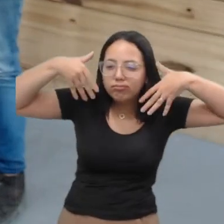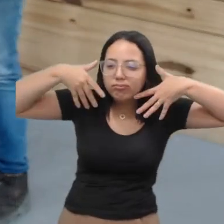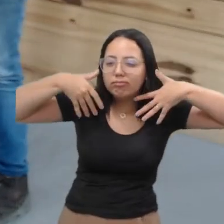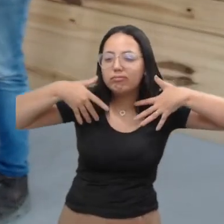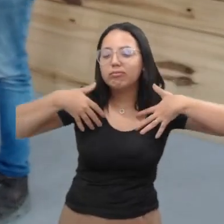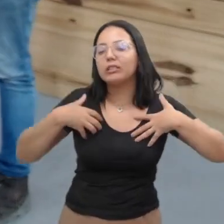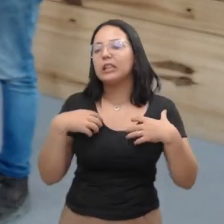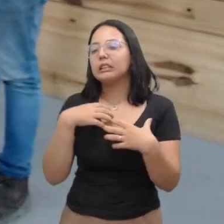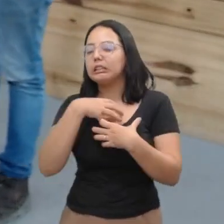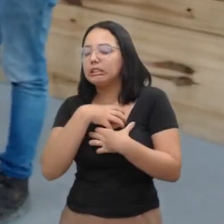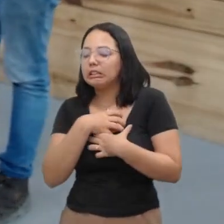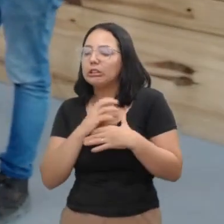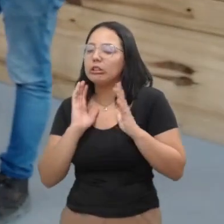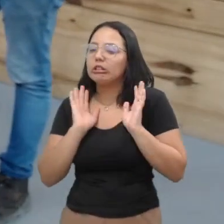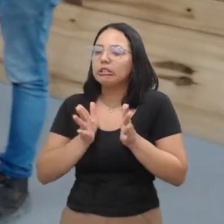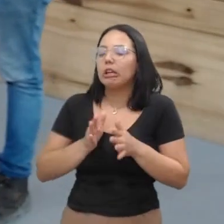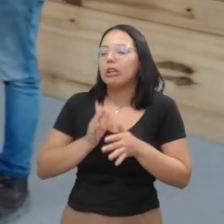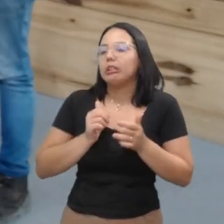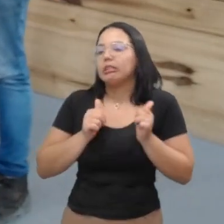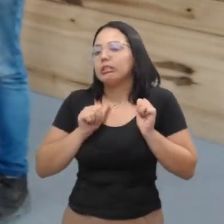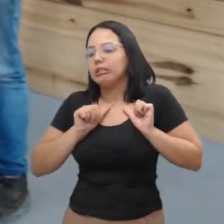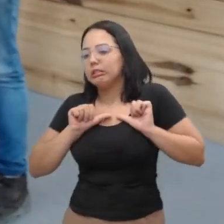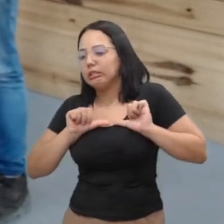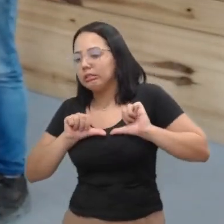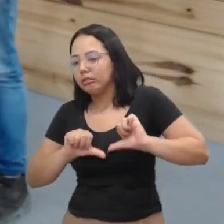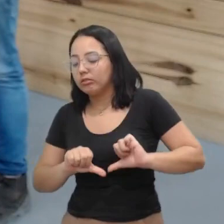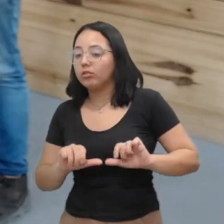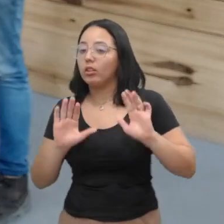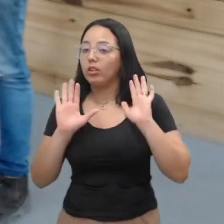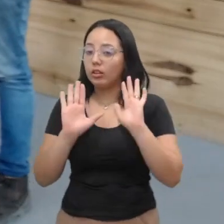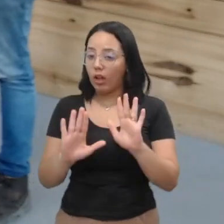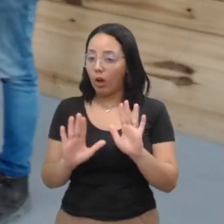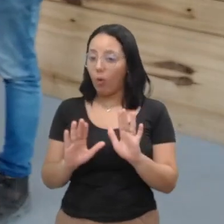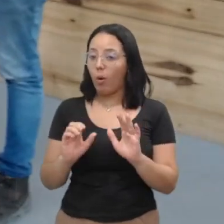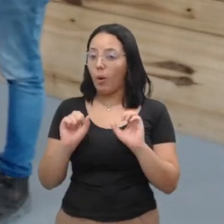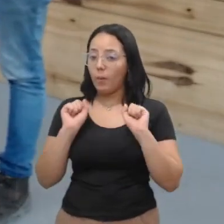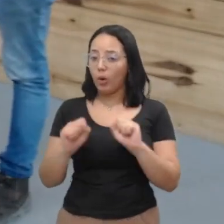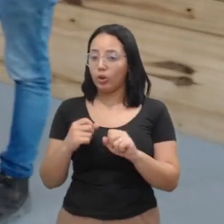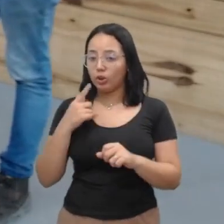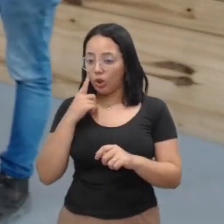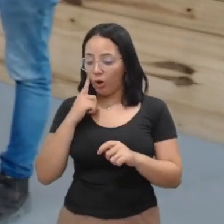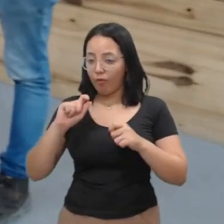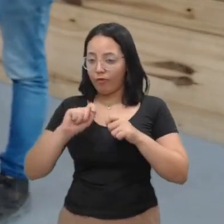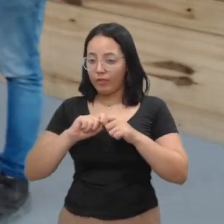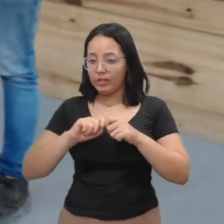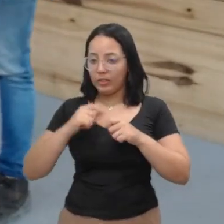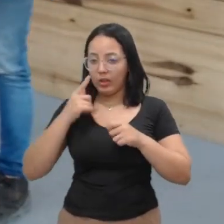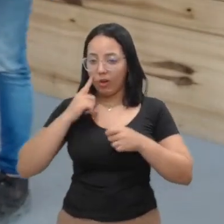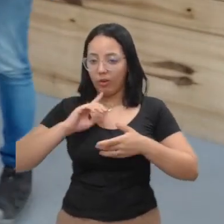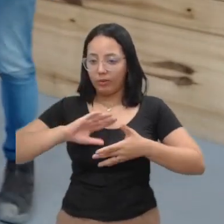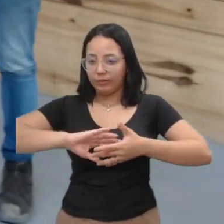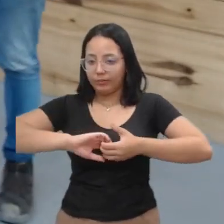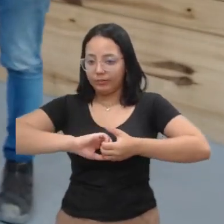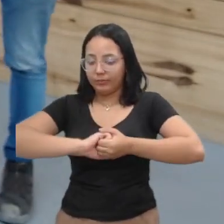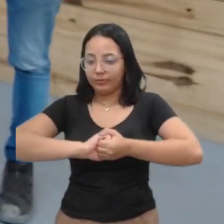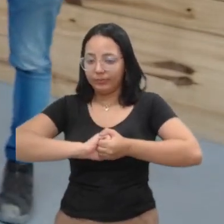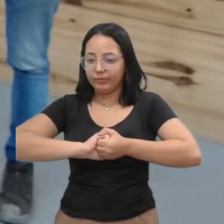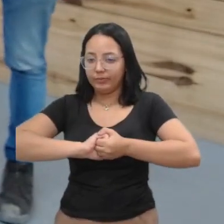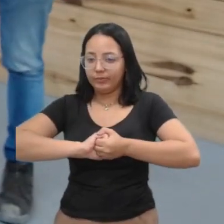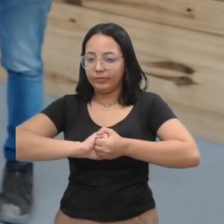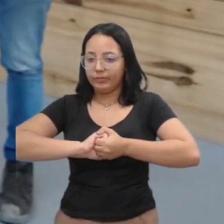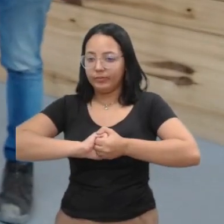sentindo mal. E aí a gente tem um procedimento que pode ser aqui, você faz esse procedimento aqui, Douglas, e